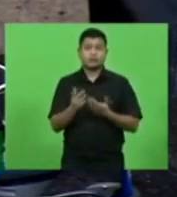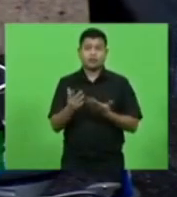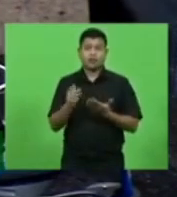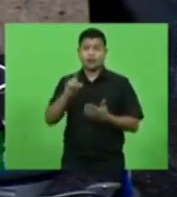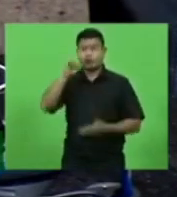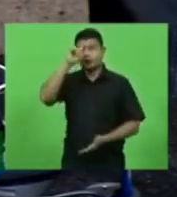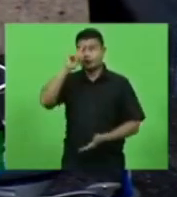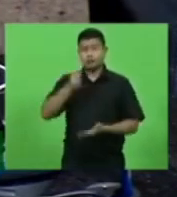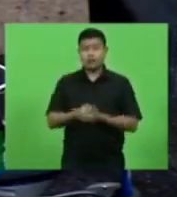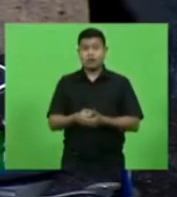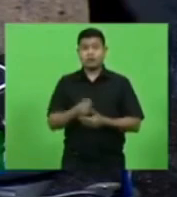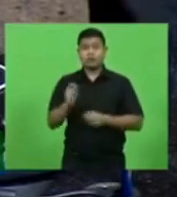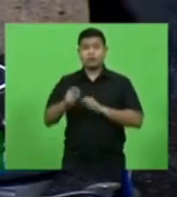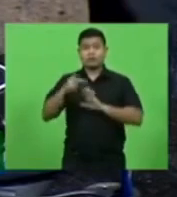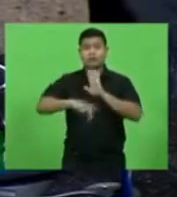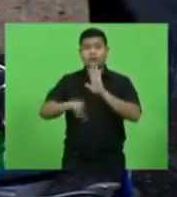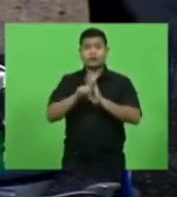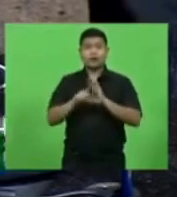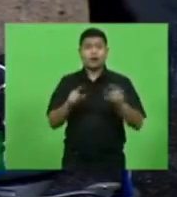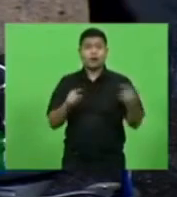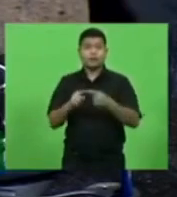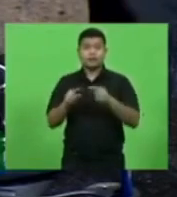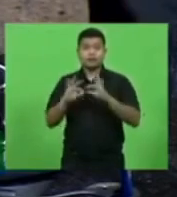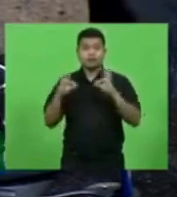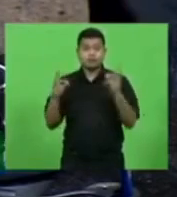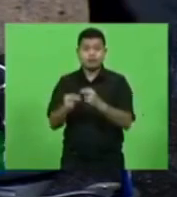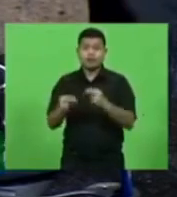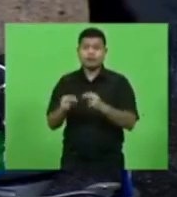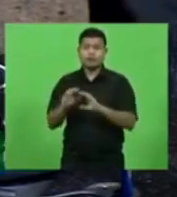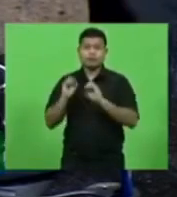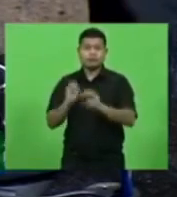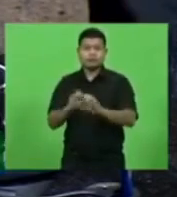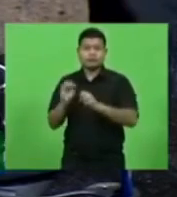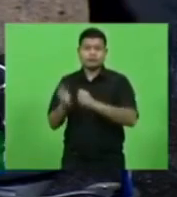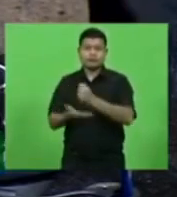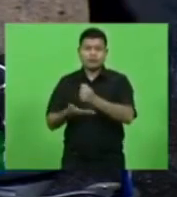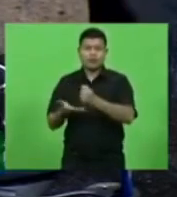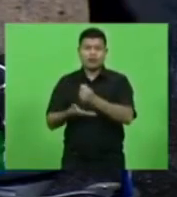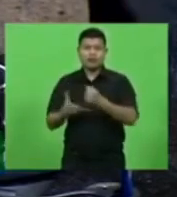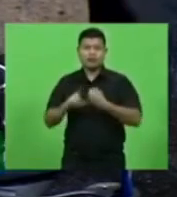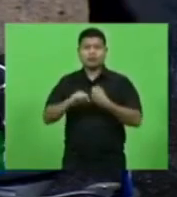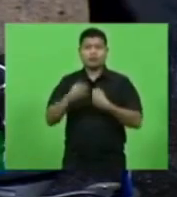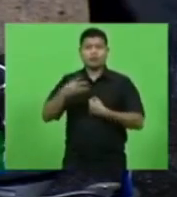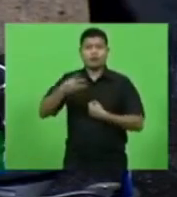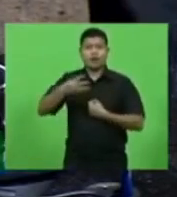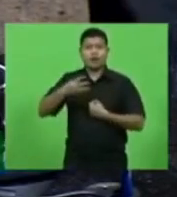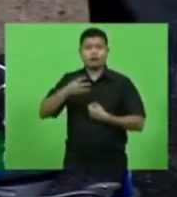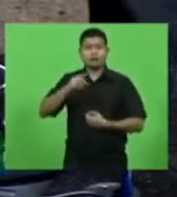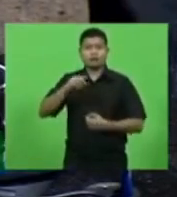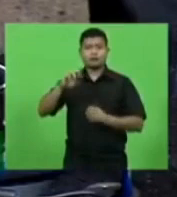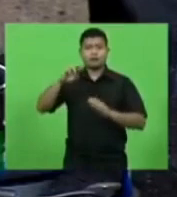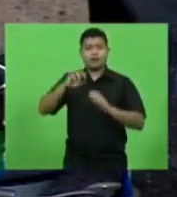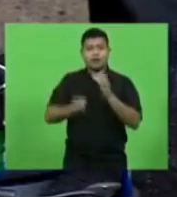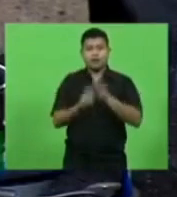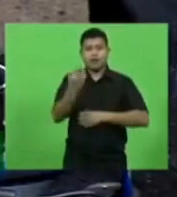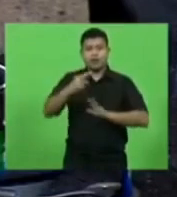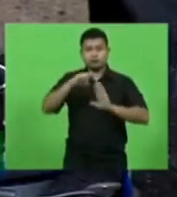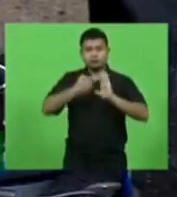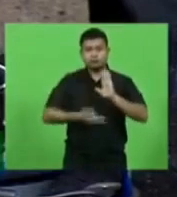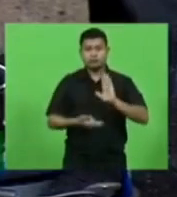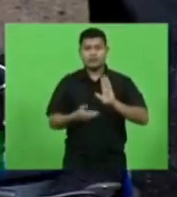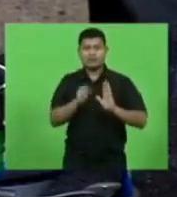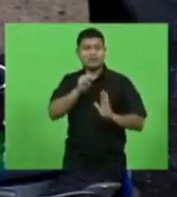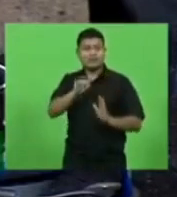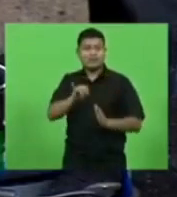esse projeto de lei se aplica a toda a educação básica. No artigo 4º, definimos quais serão as sanções para os